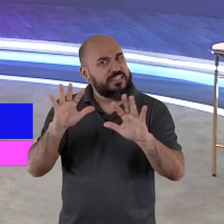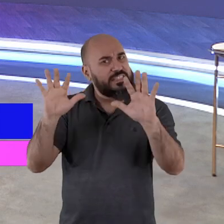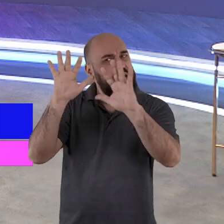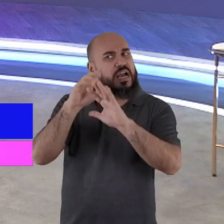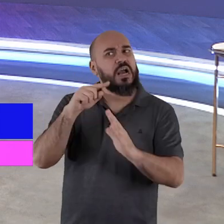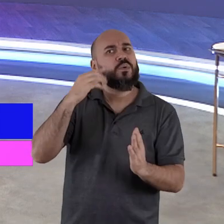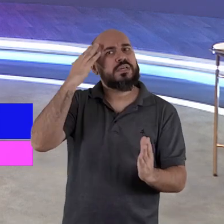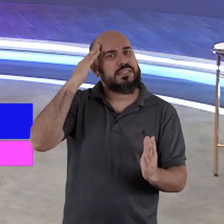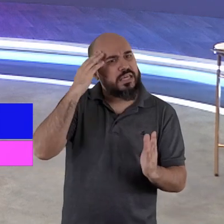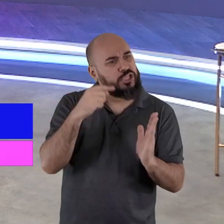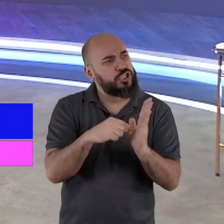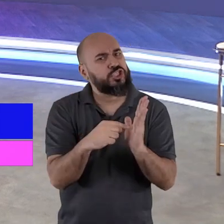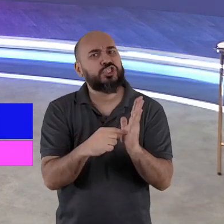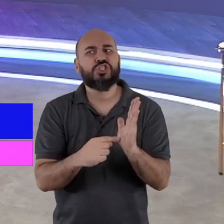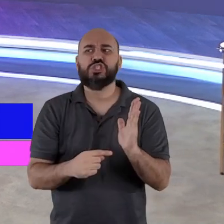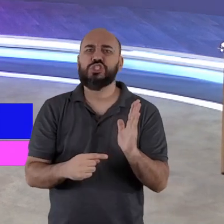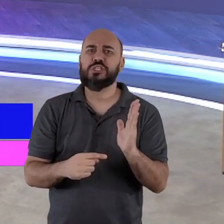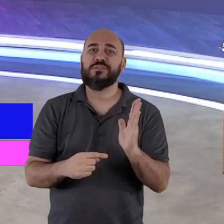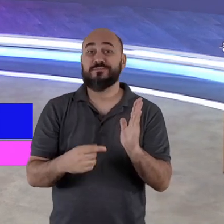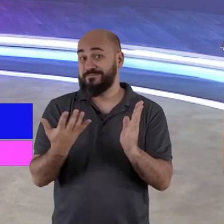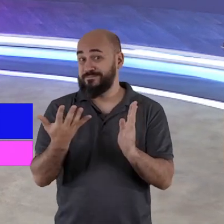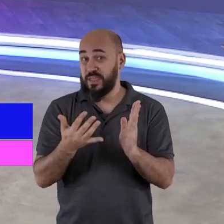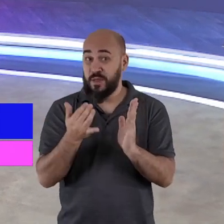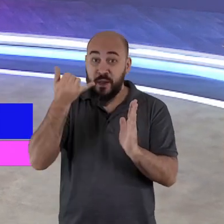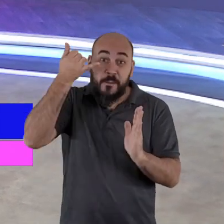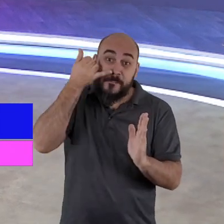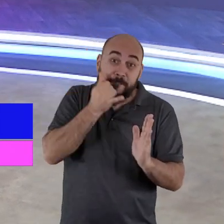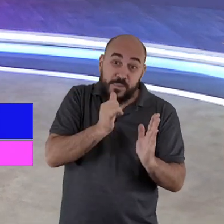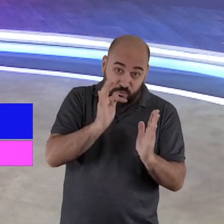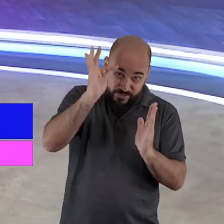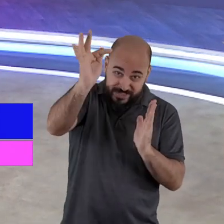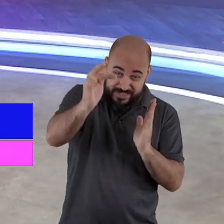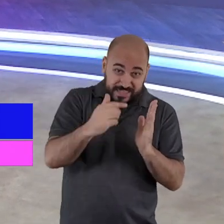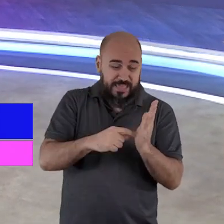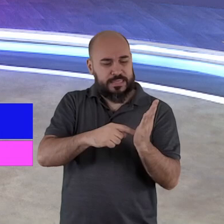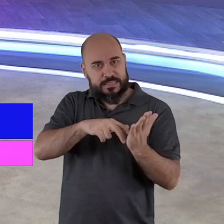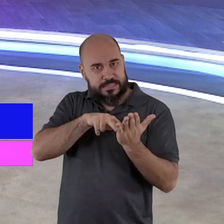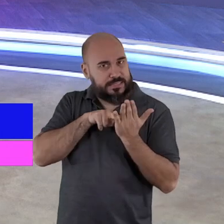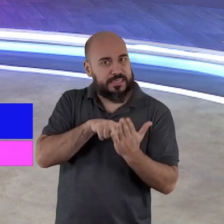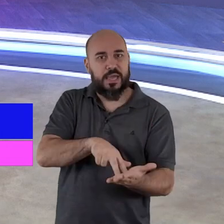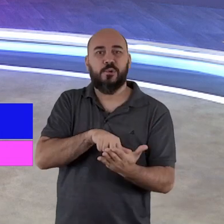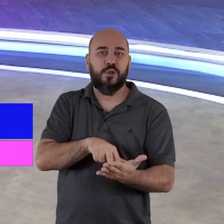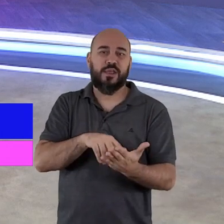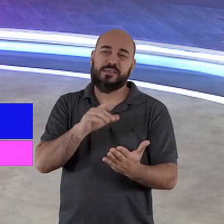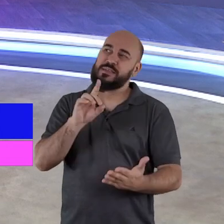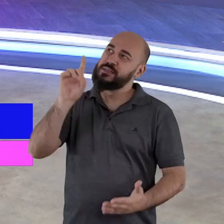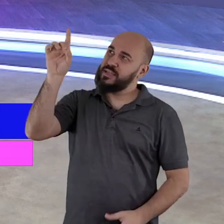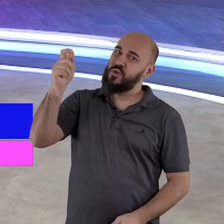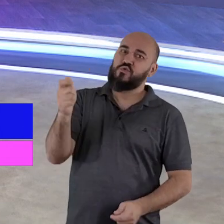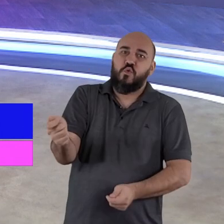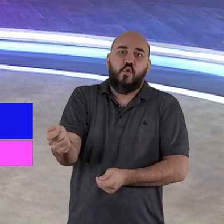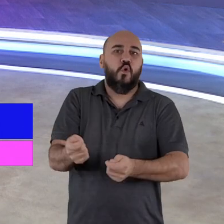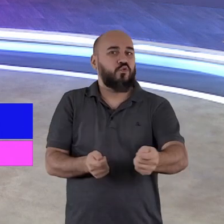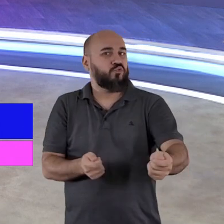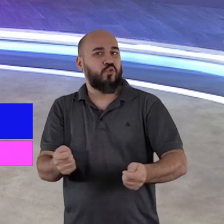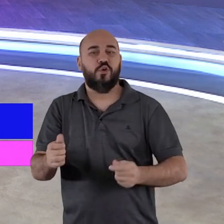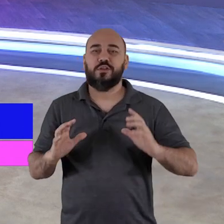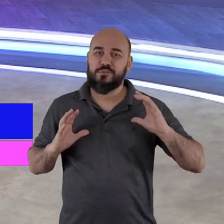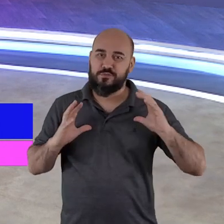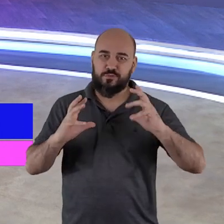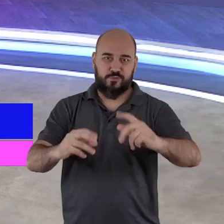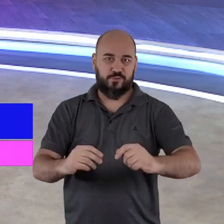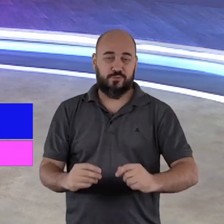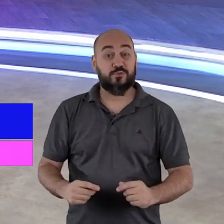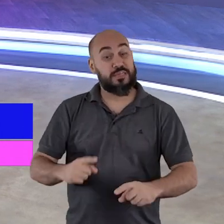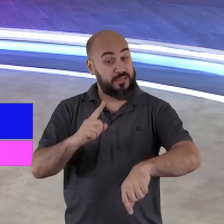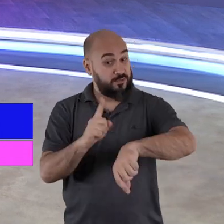Na profecia, nós temos total segurança de que Deus está controlando todas as coisas. E no tempo